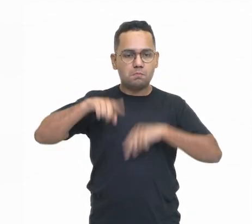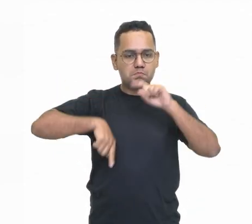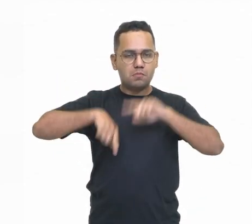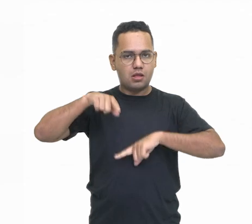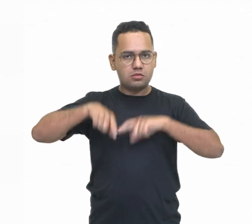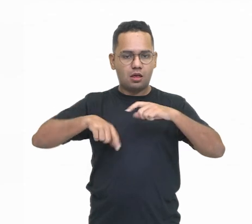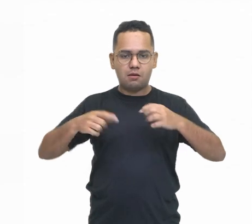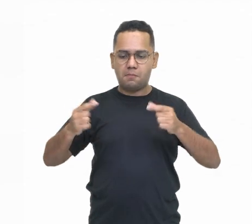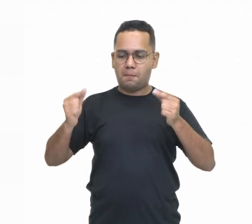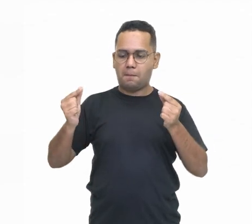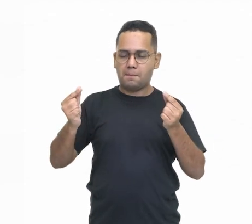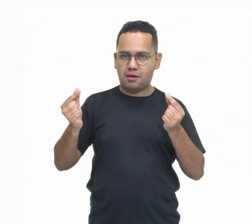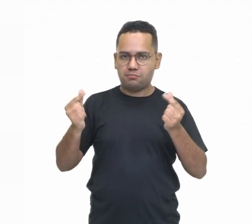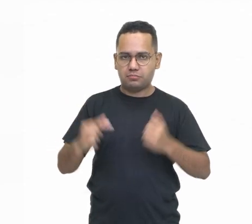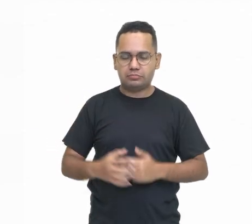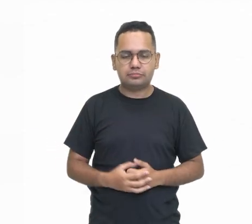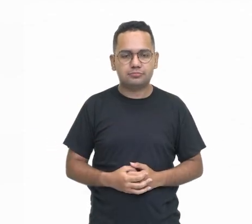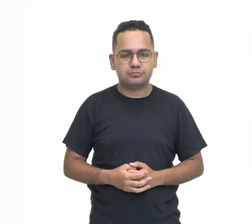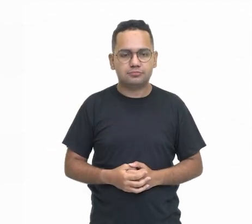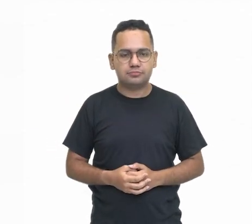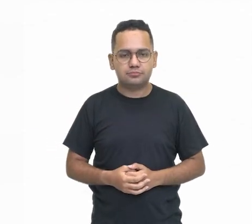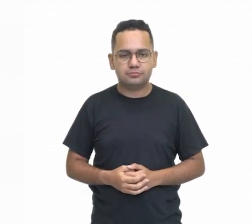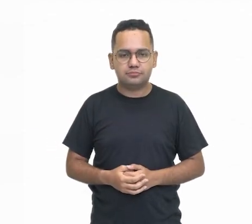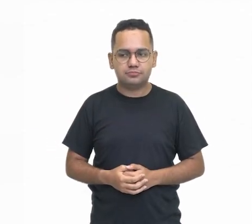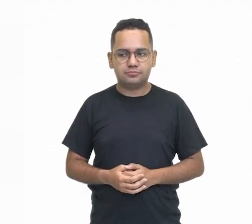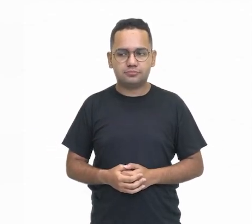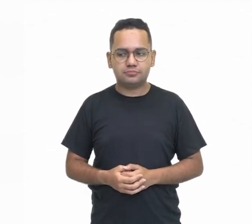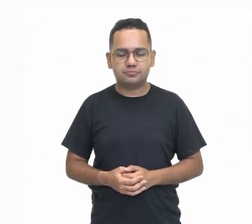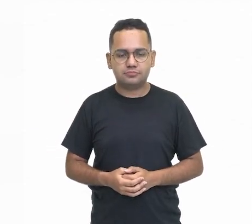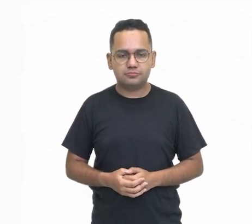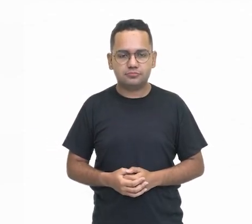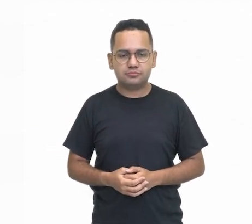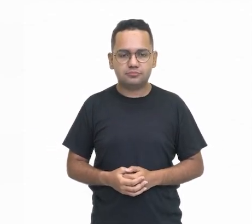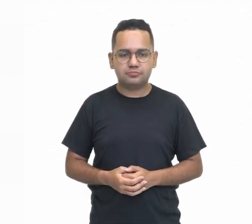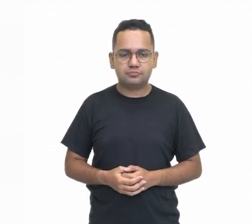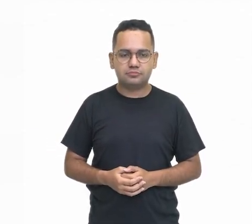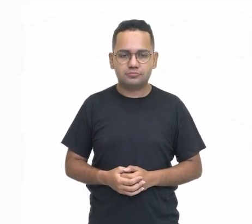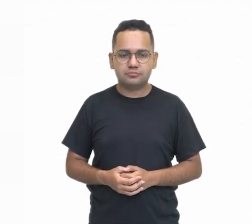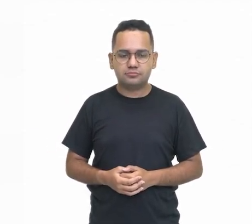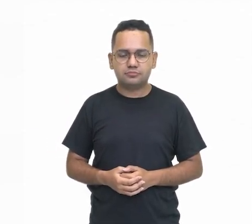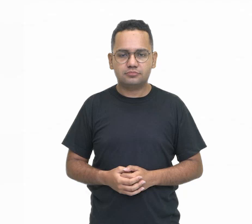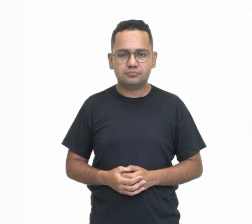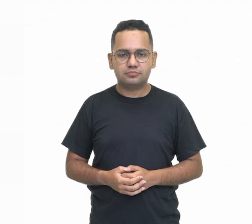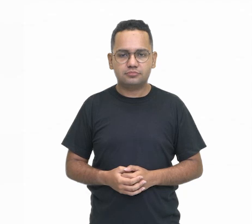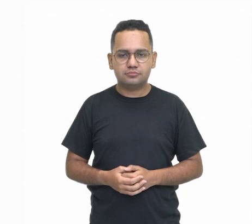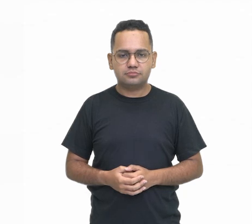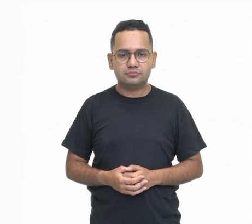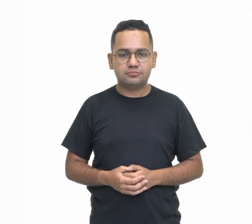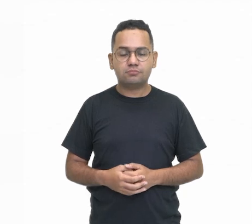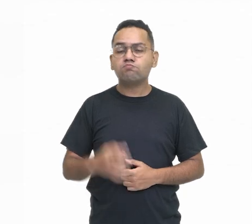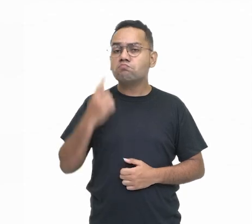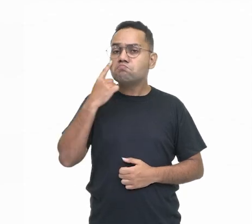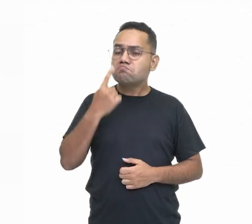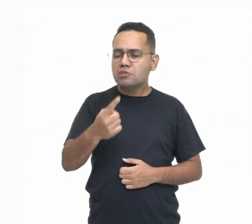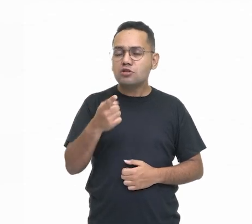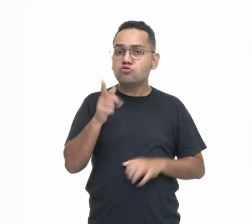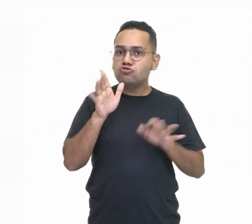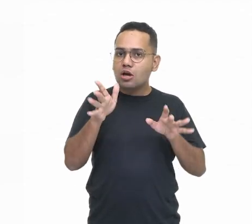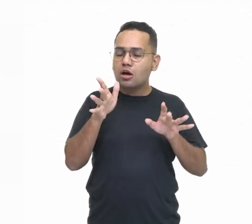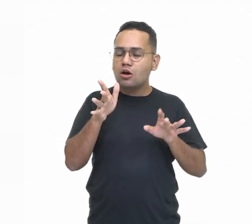utensílio. Tá? Então você percebe já uma sociedade extremamente complexa